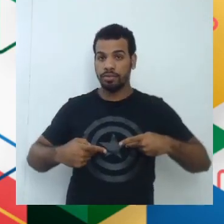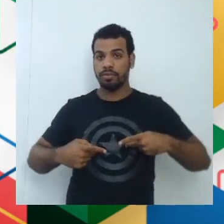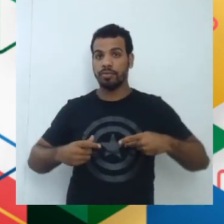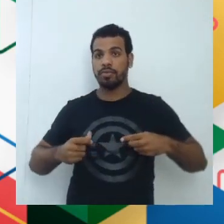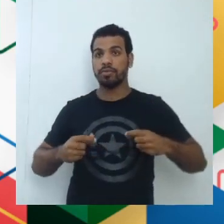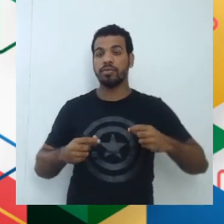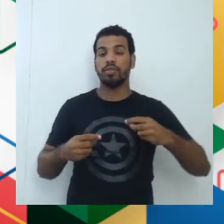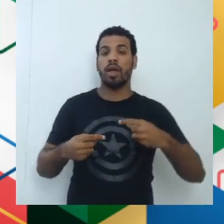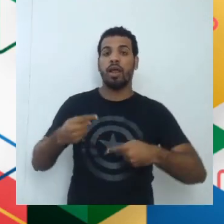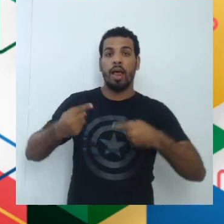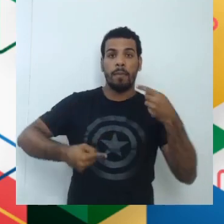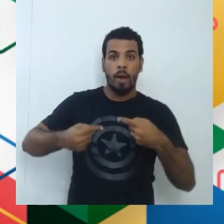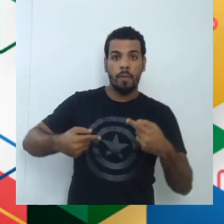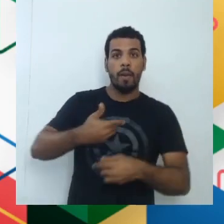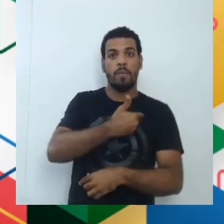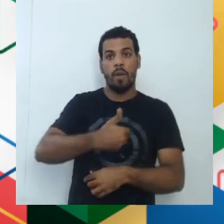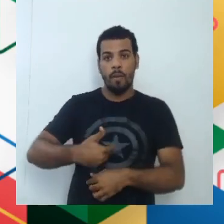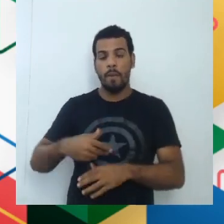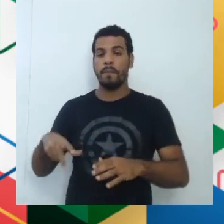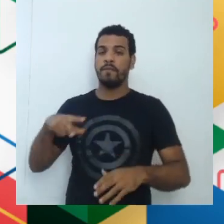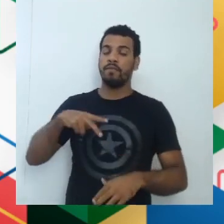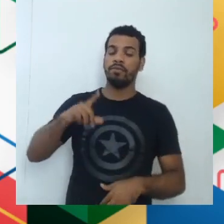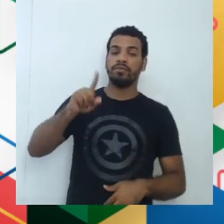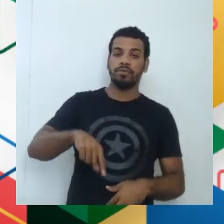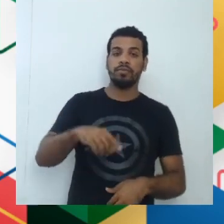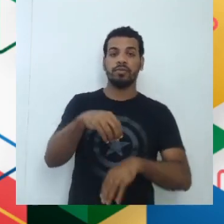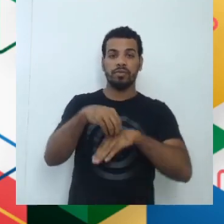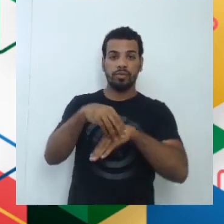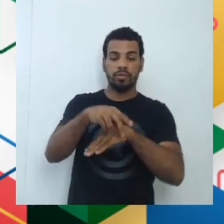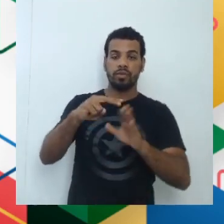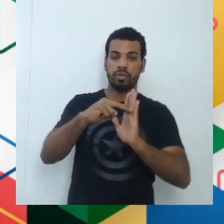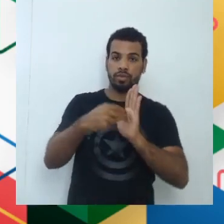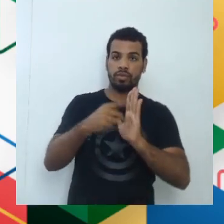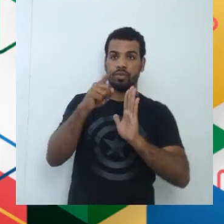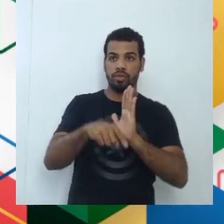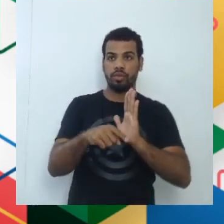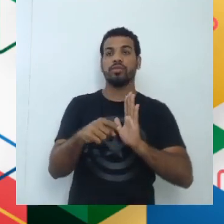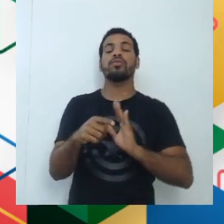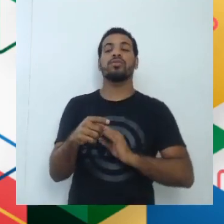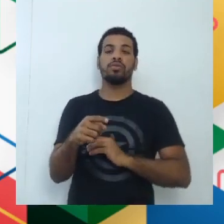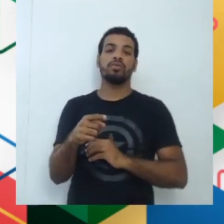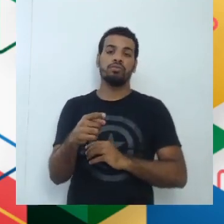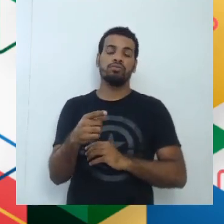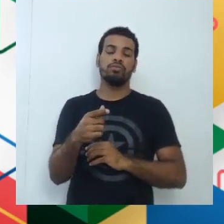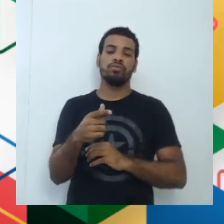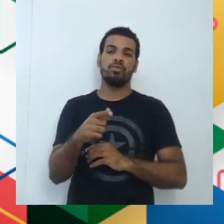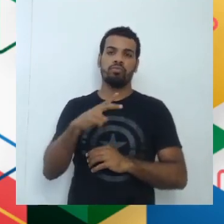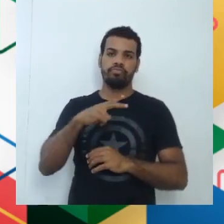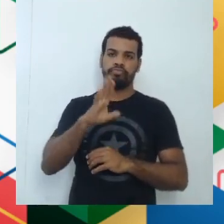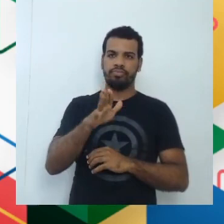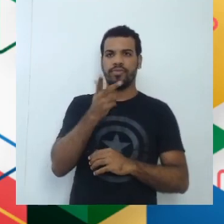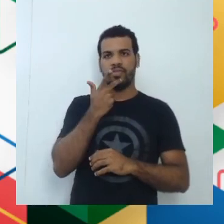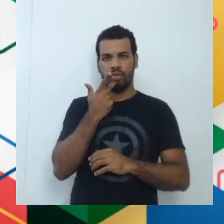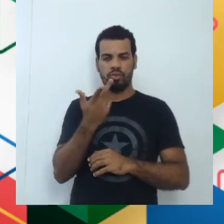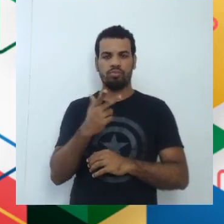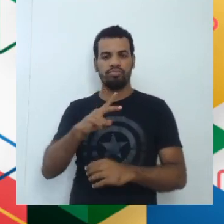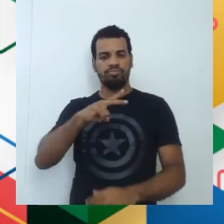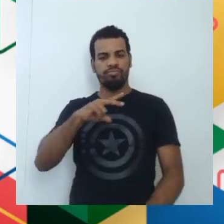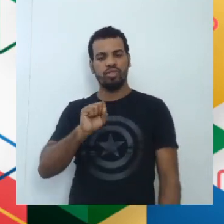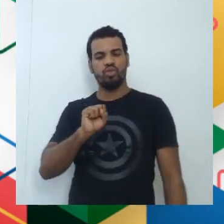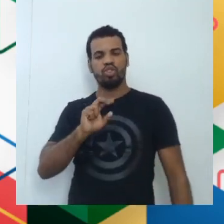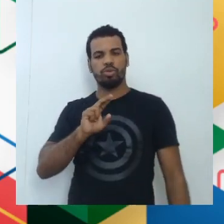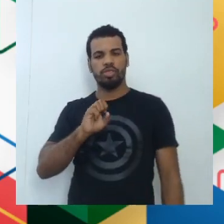caráter público ou privado que recebe dos indivíduos um significado subjetivo. Ok, a gente falou sobre a subjetividade da